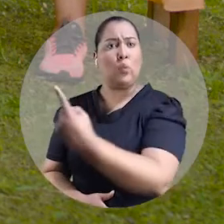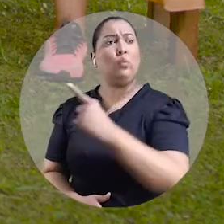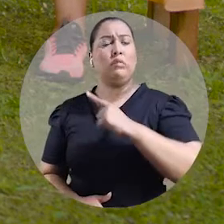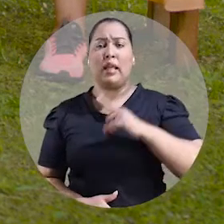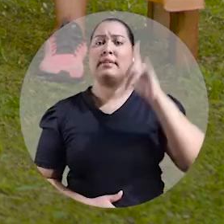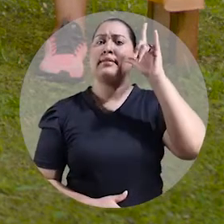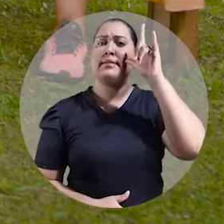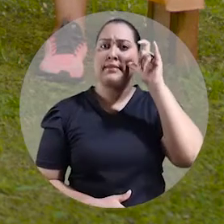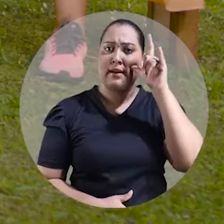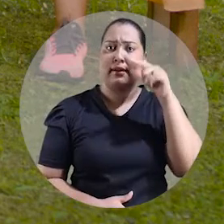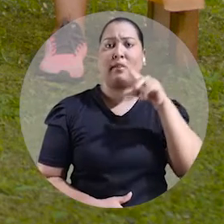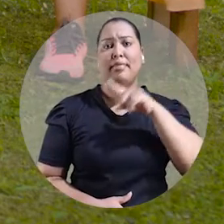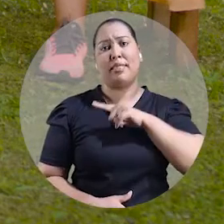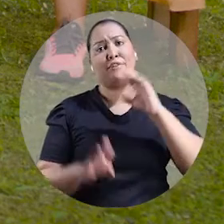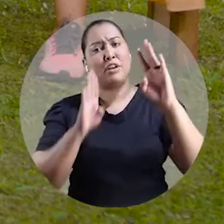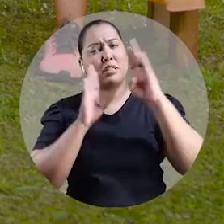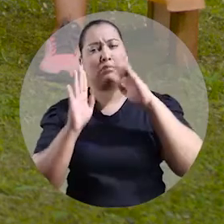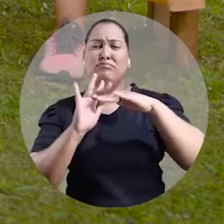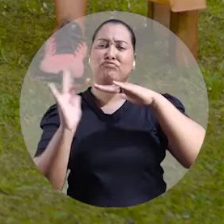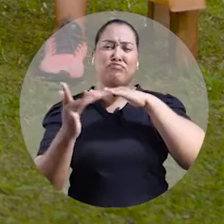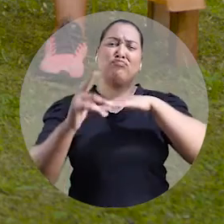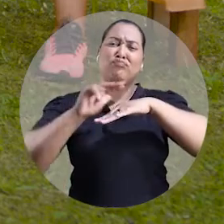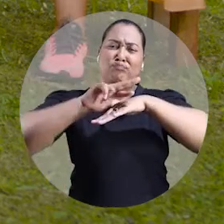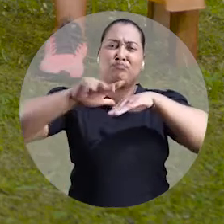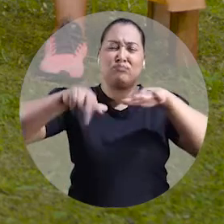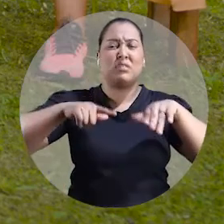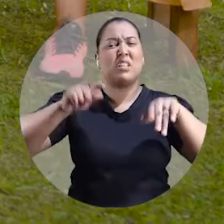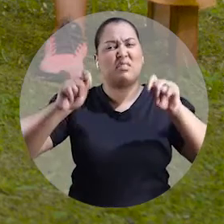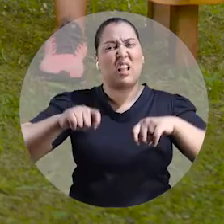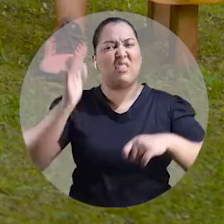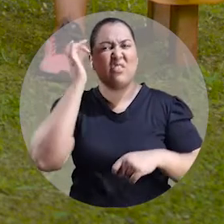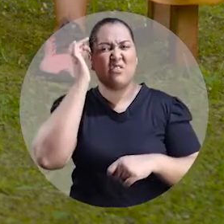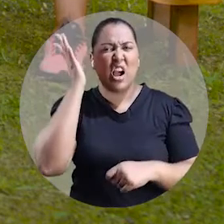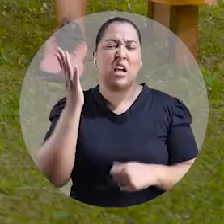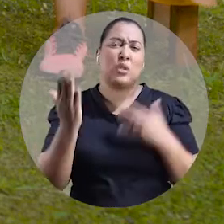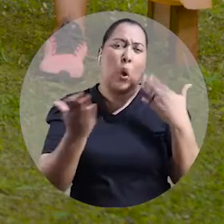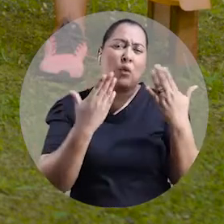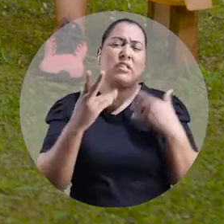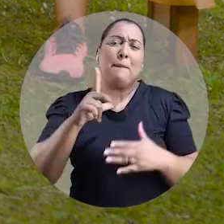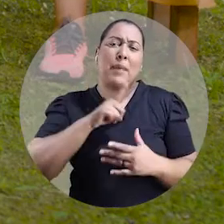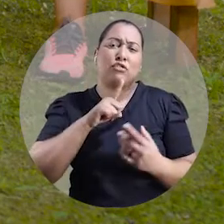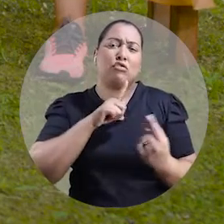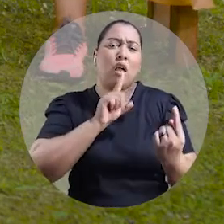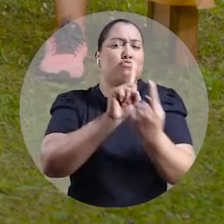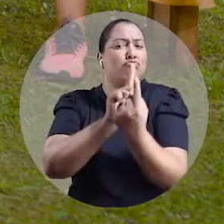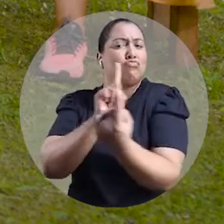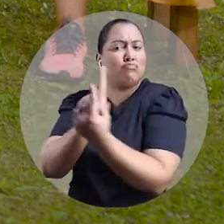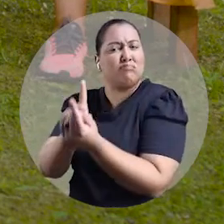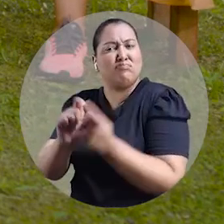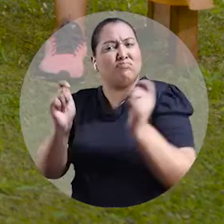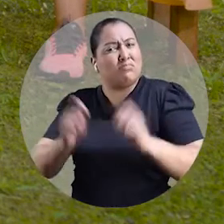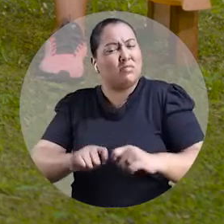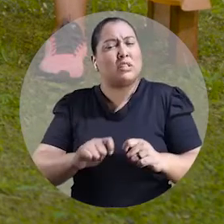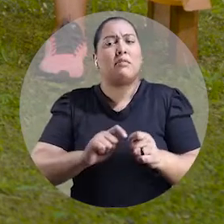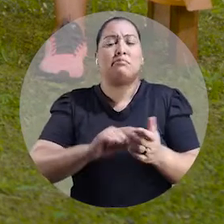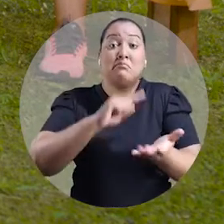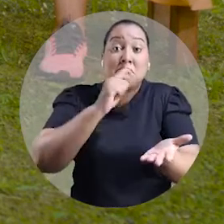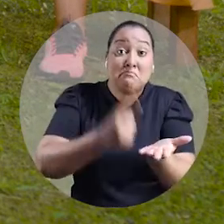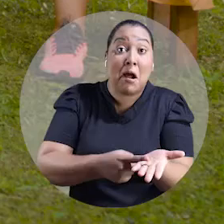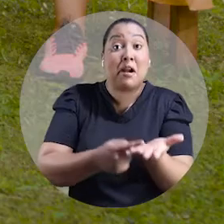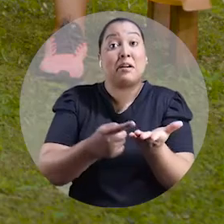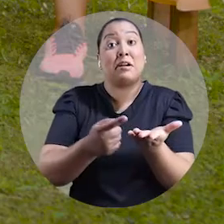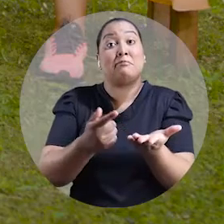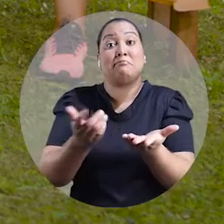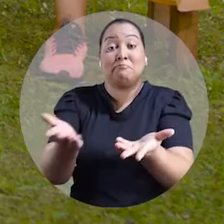no Instagram, no Facebook, nas redes sociais. Então é mais fácil conversar com a gente individualmente e começar